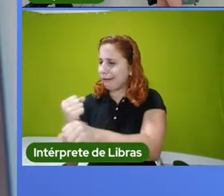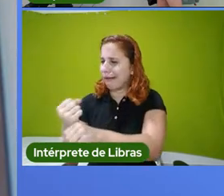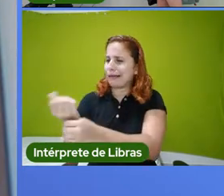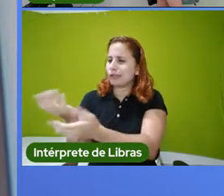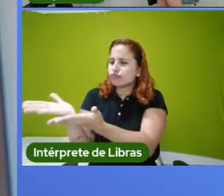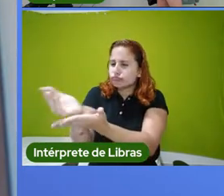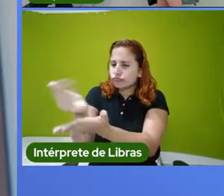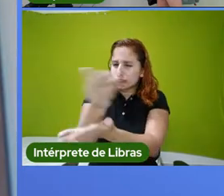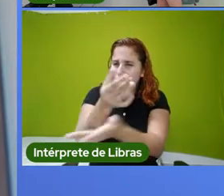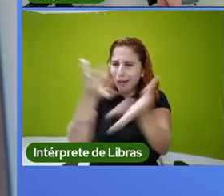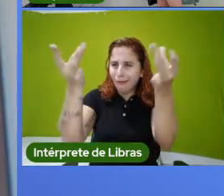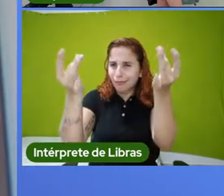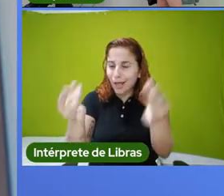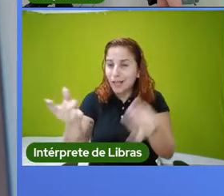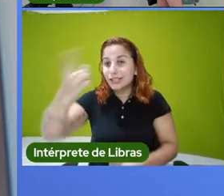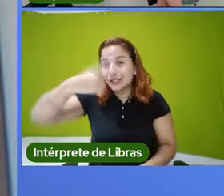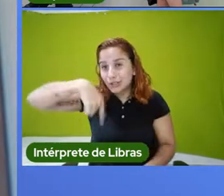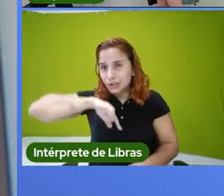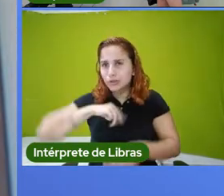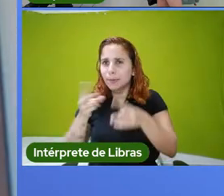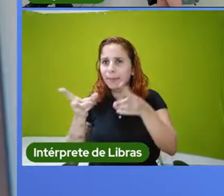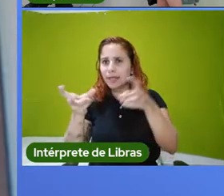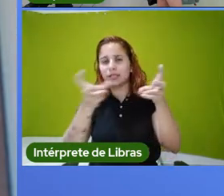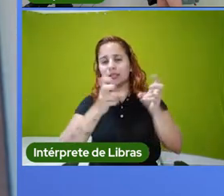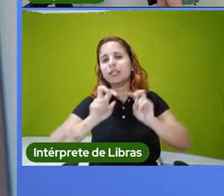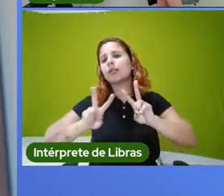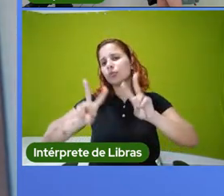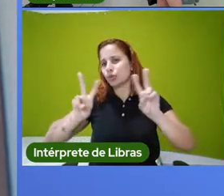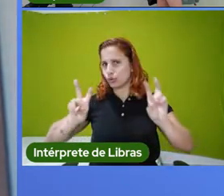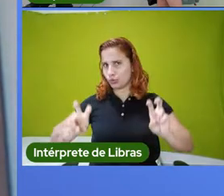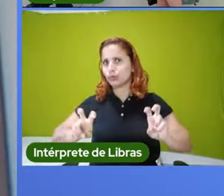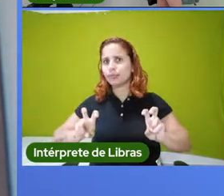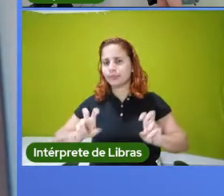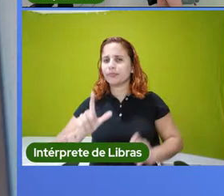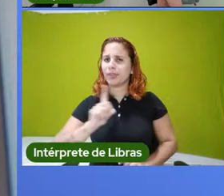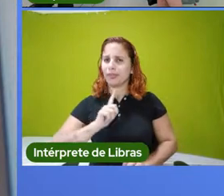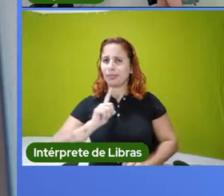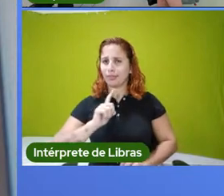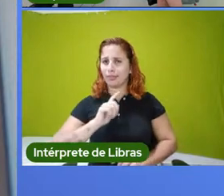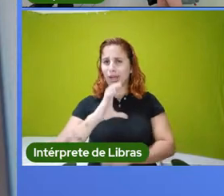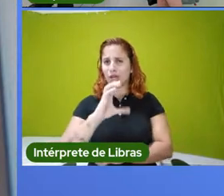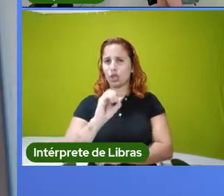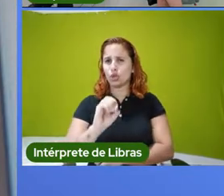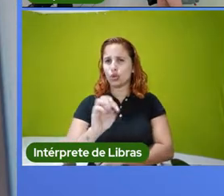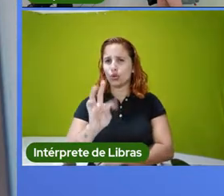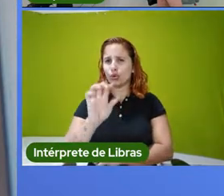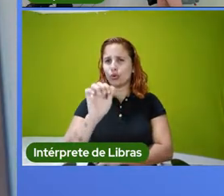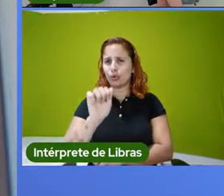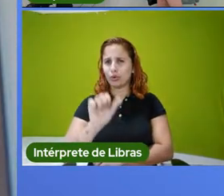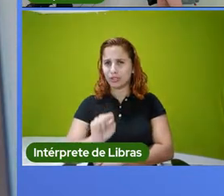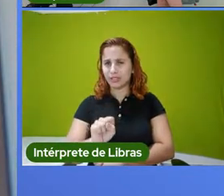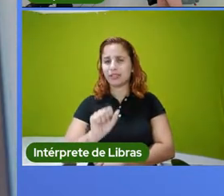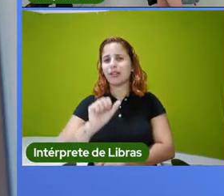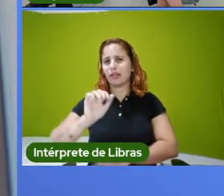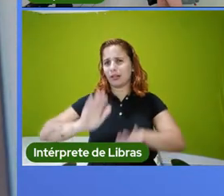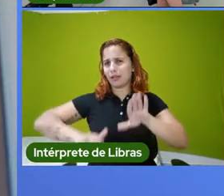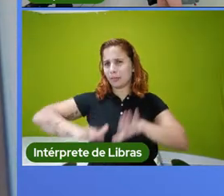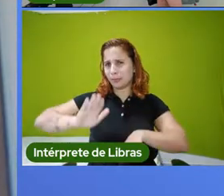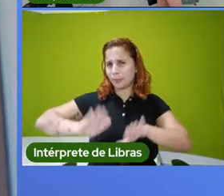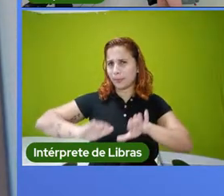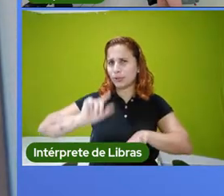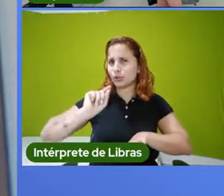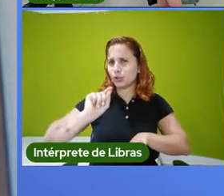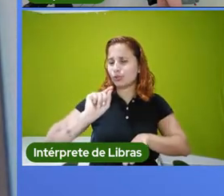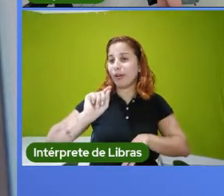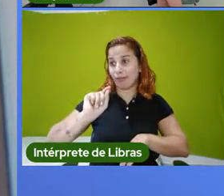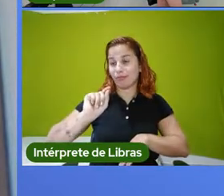gente tem de inclusão de pessoas com deficiência no trabalho em função das cotas, que ainda é bem aquém. Assim, como